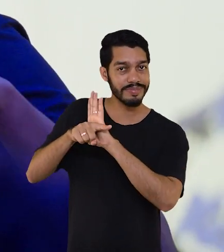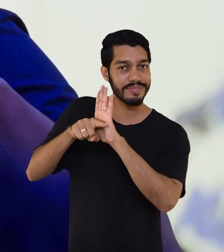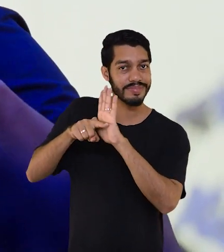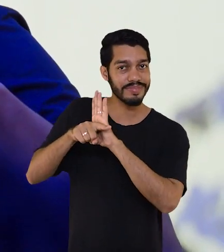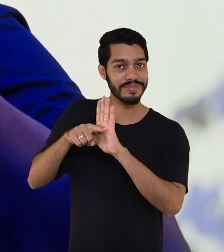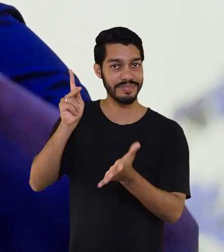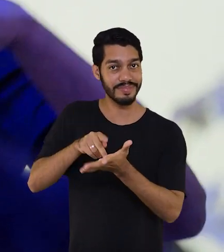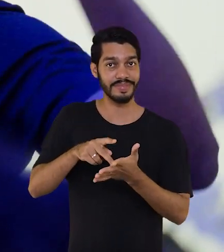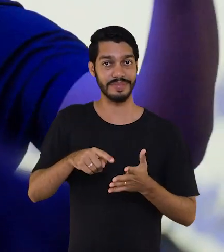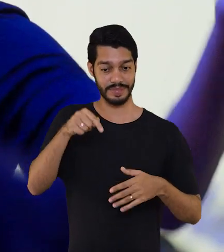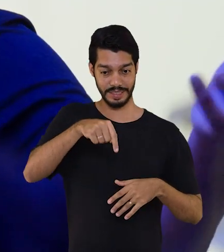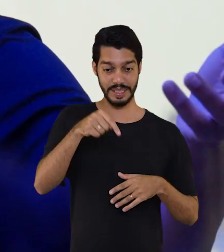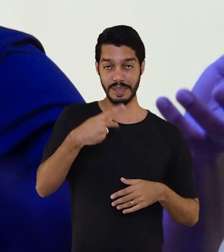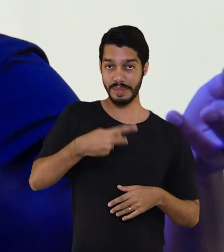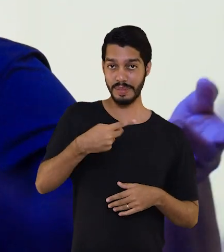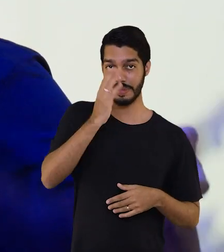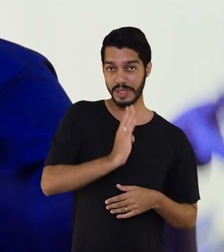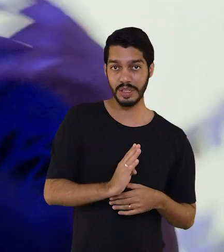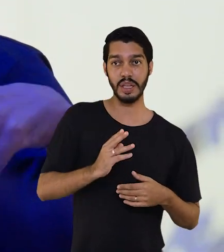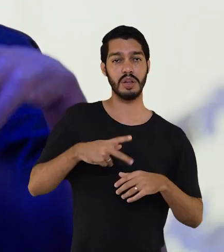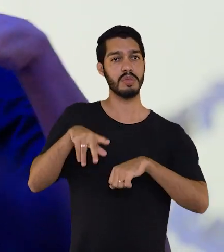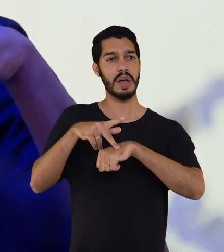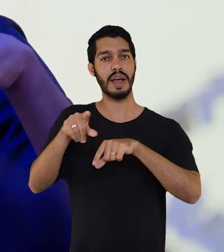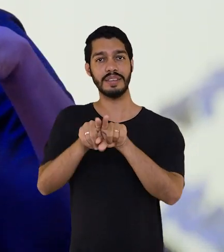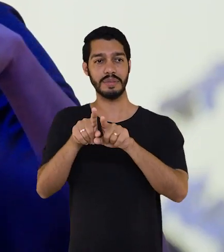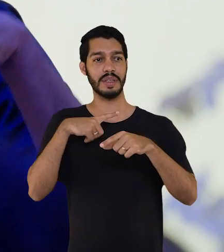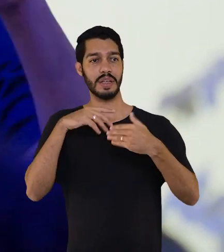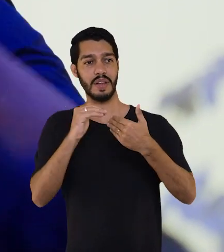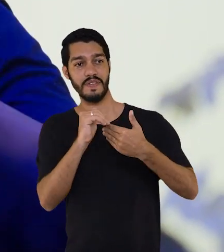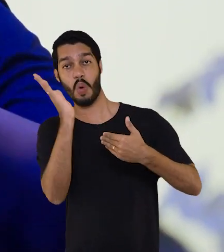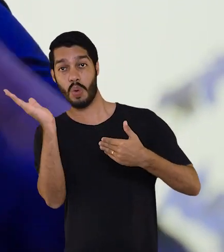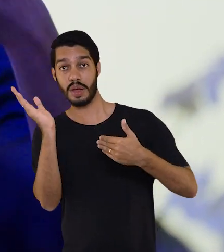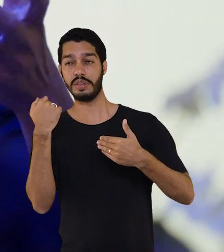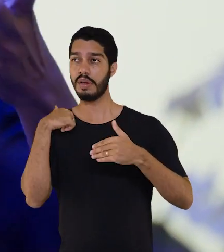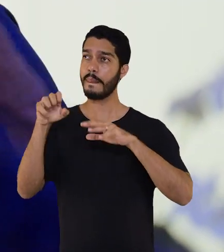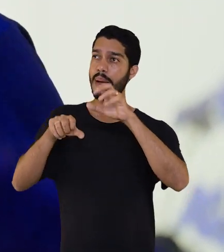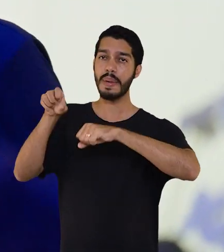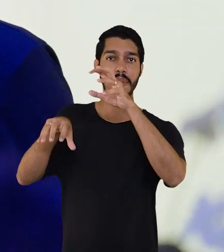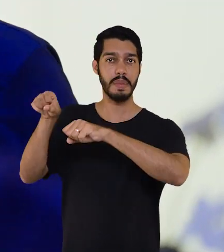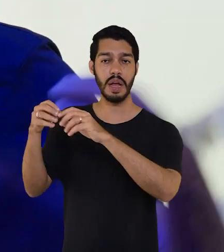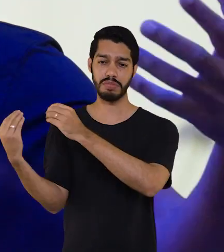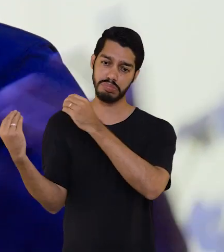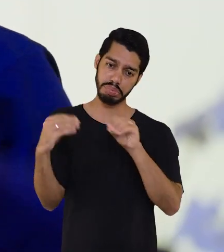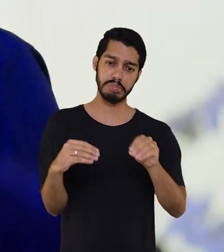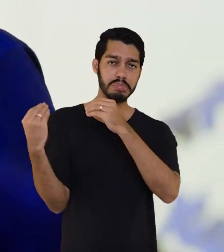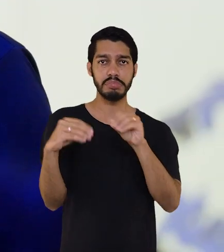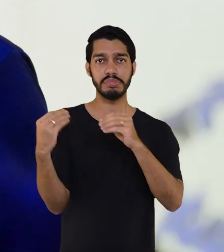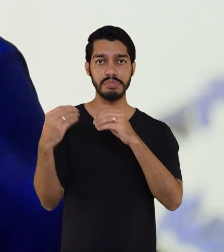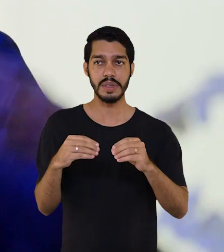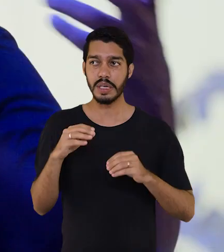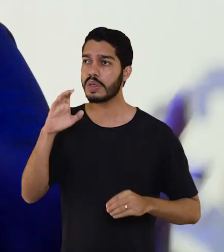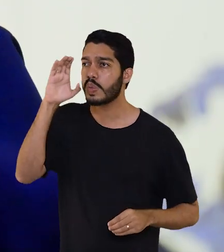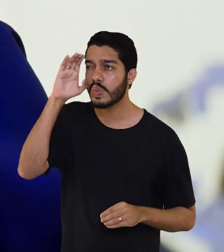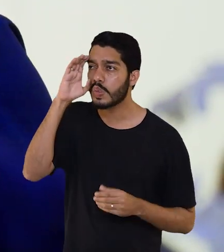relatos, tanto fora do Brasil. Muita coisa de história do Brasil está fora do Brasil. E reconstruo